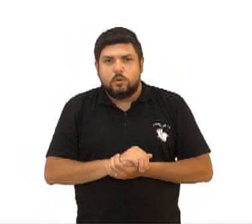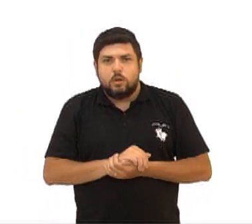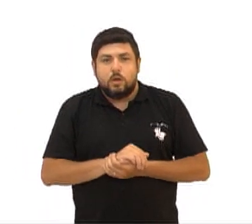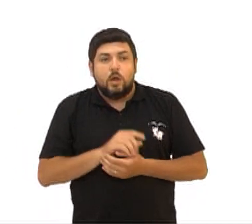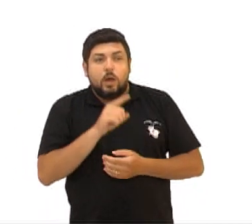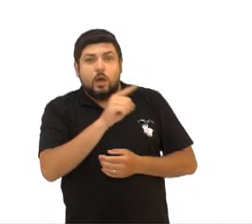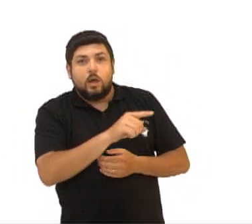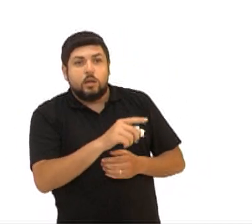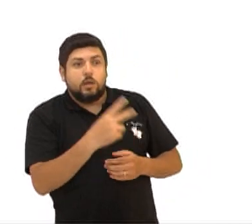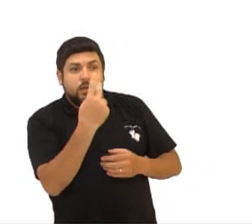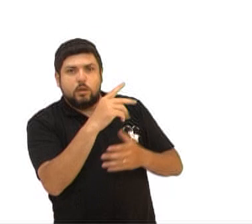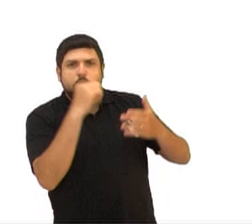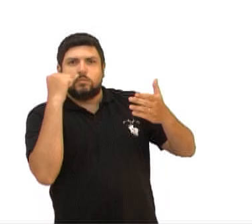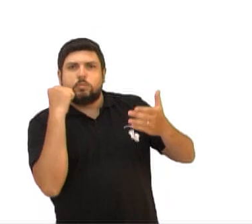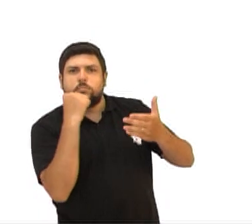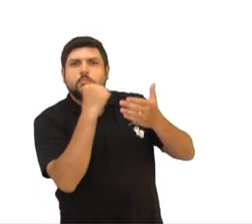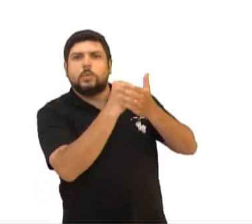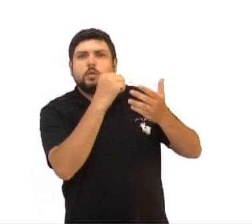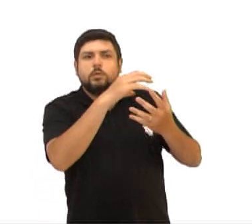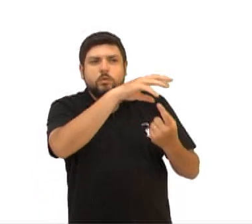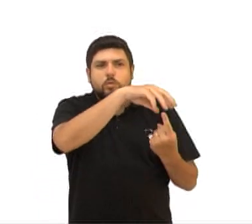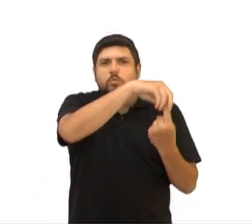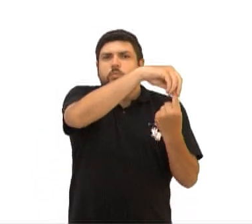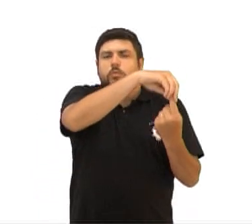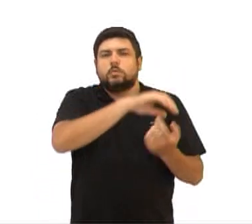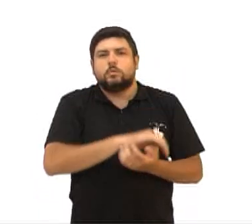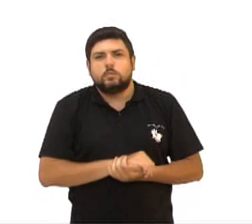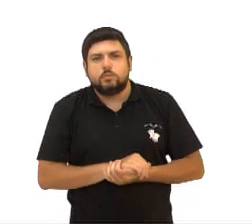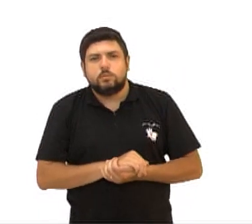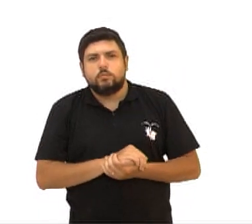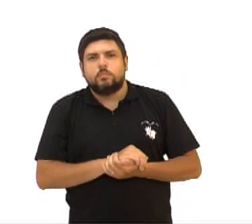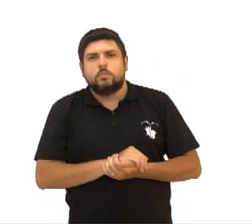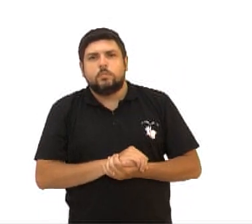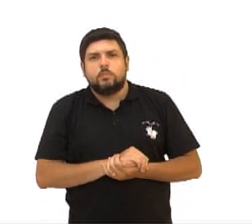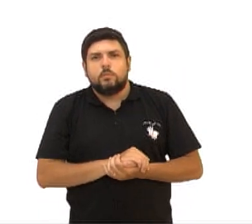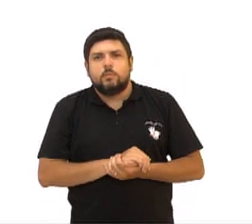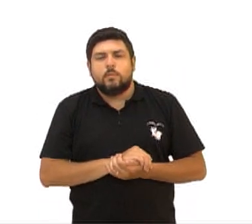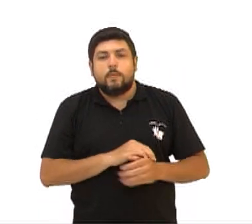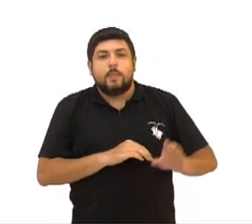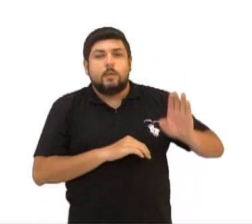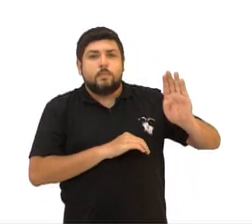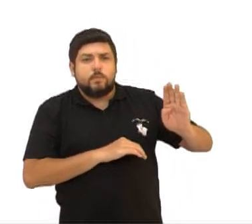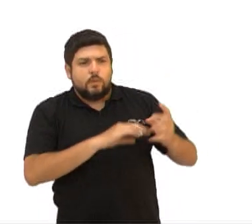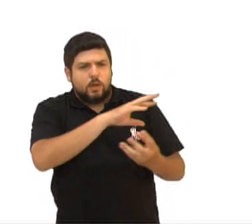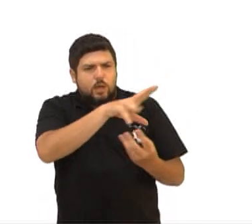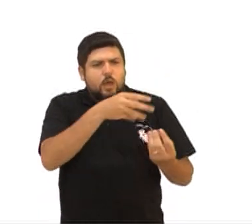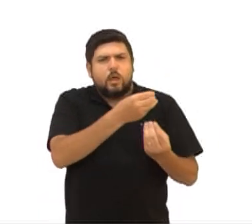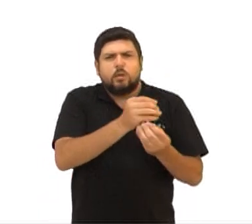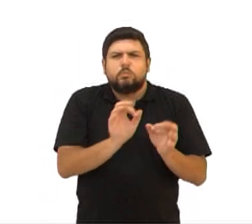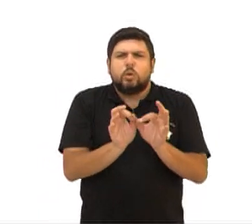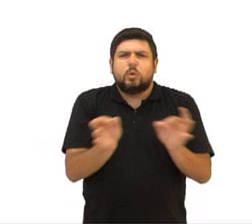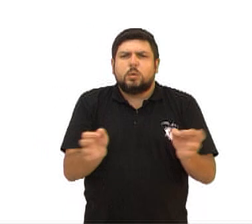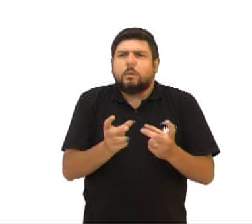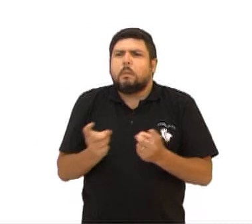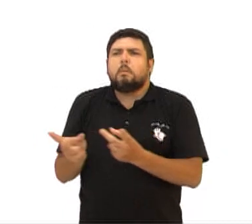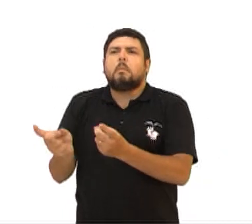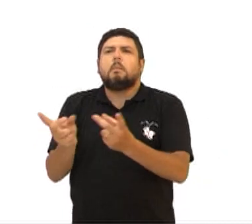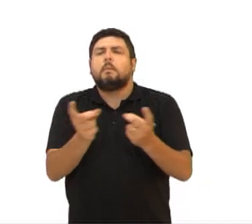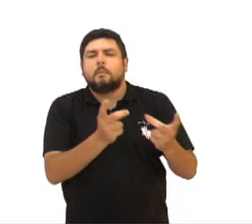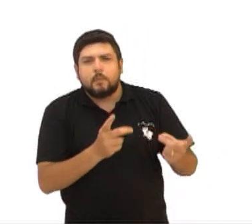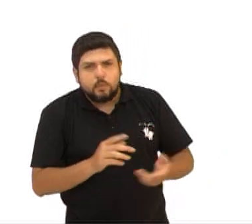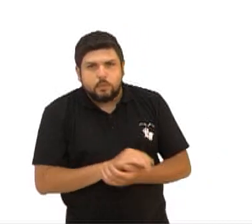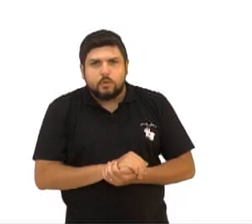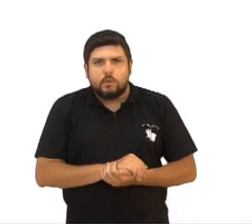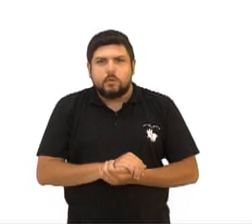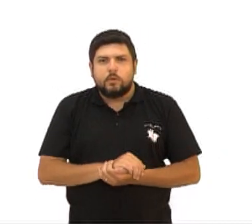seu status de raridade. Alternativa B, faz das artes um simples comércio de artesanato. Alternativa